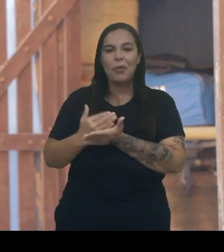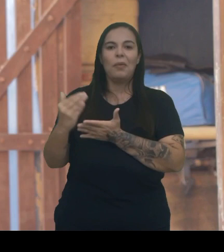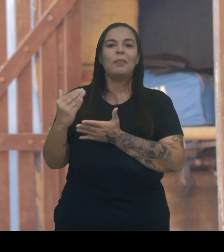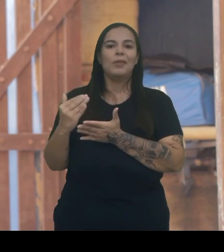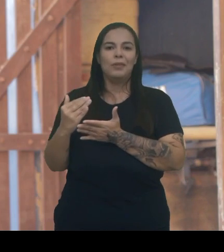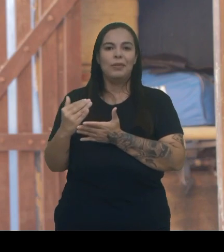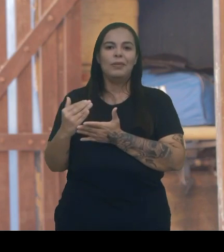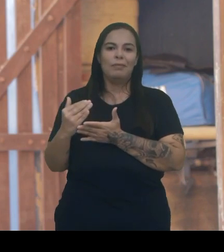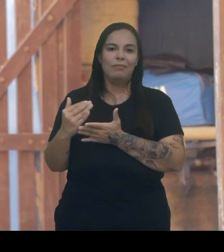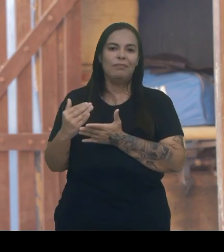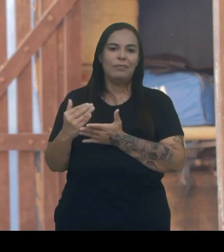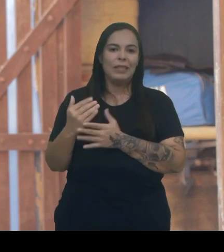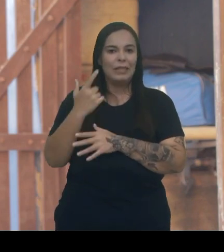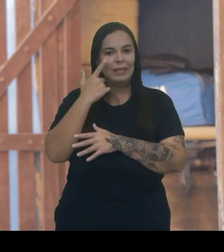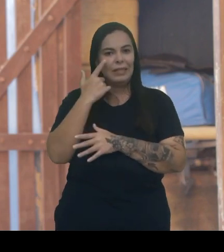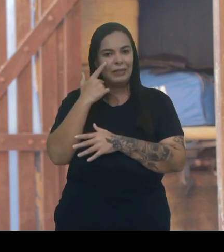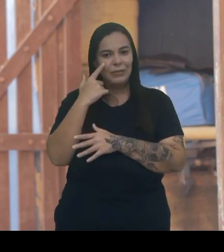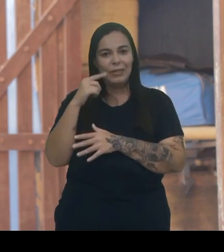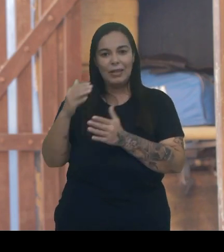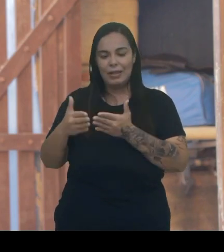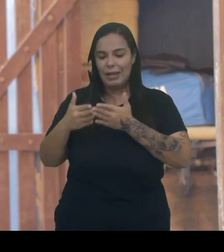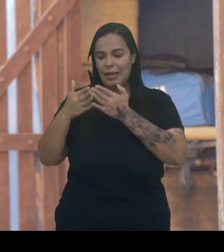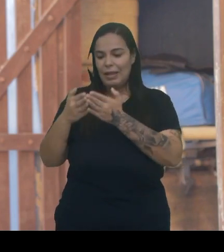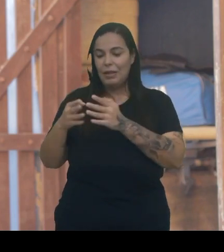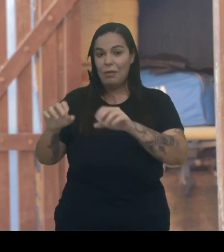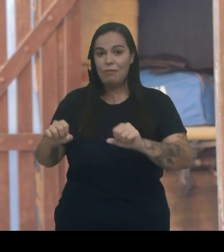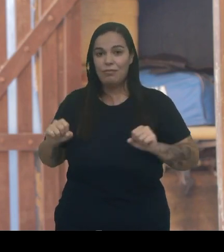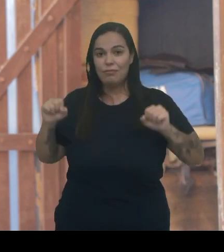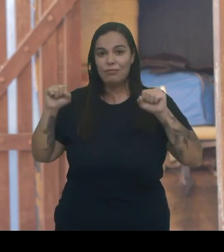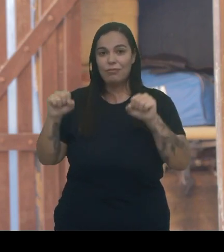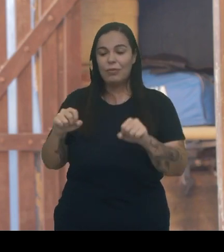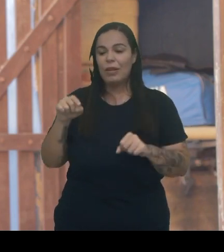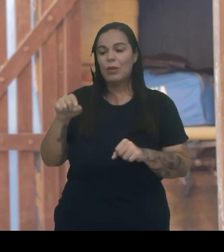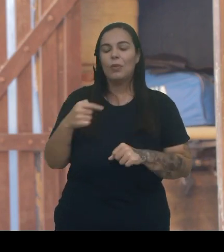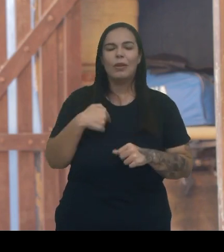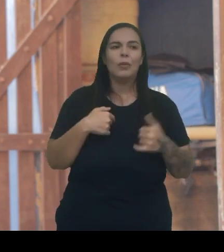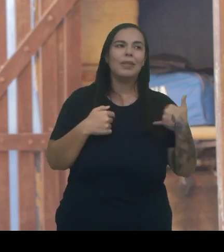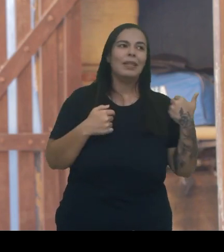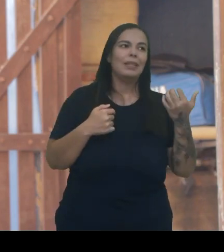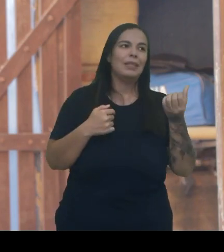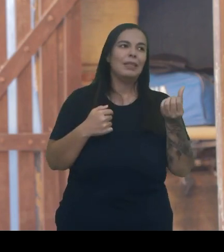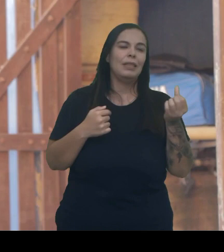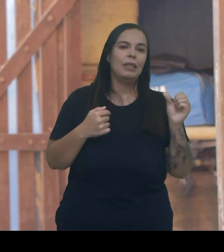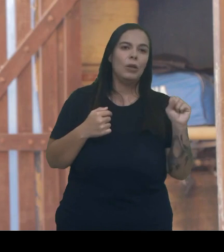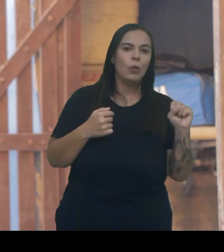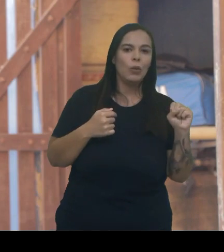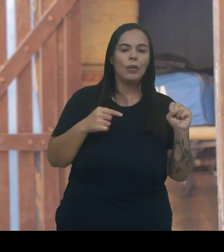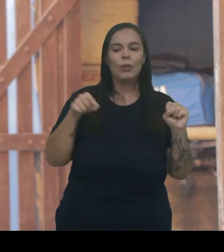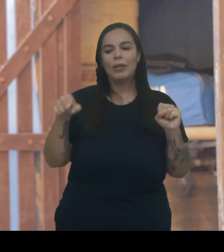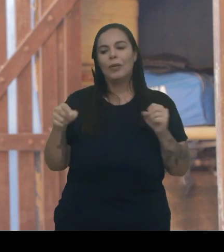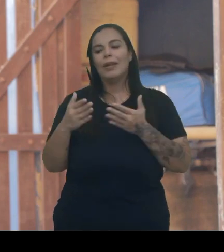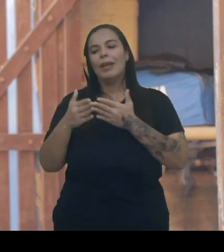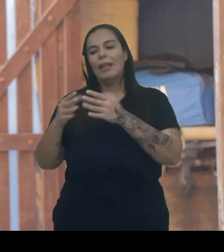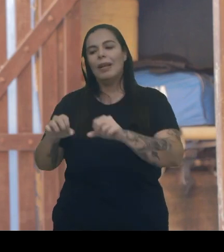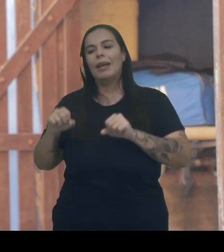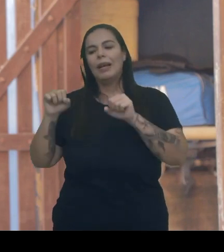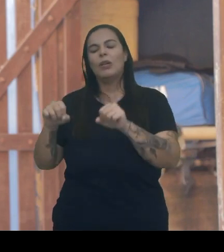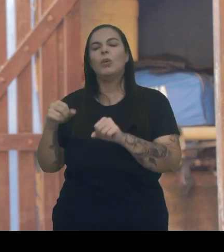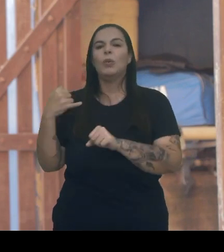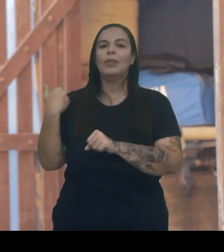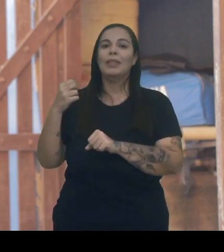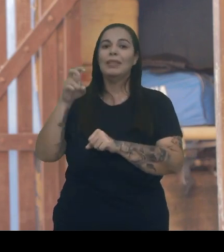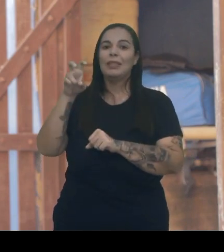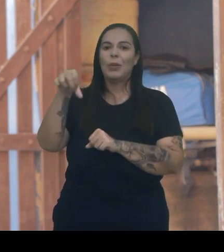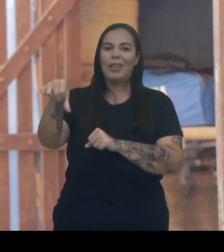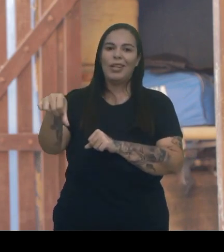vê, aquela canoa ali, quer dizer, eu vou fazer 68, quer dizer, aquela canoa ali tem 59 anos. Que bacana.